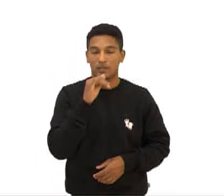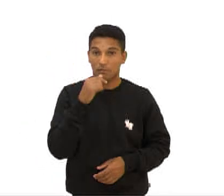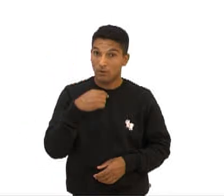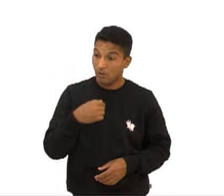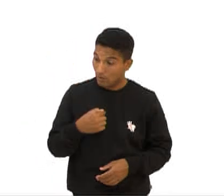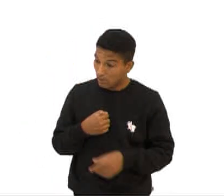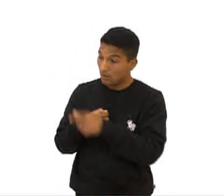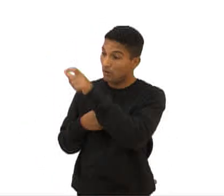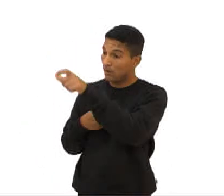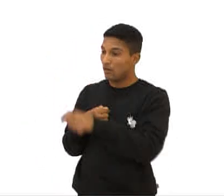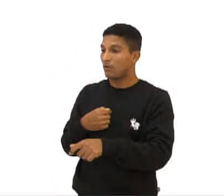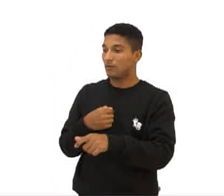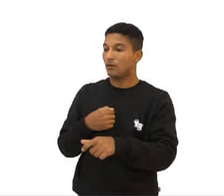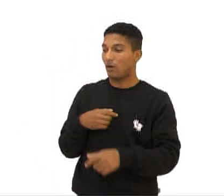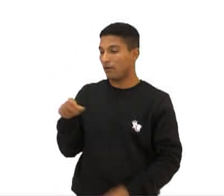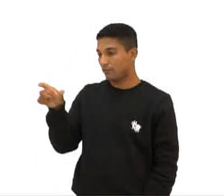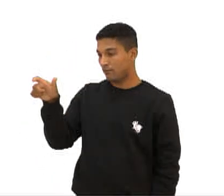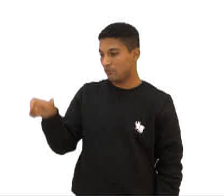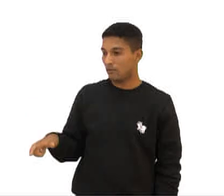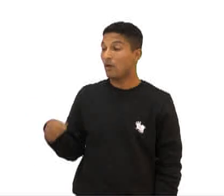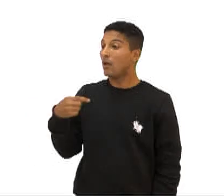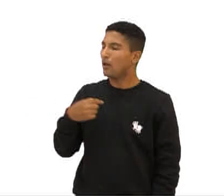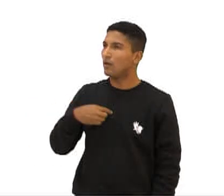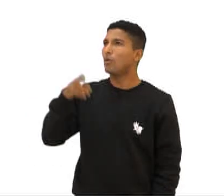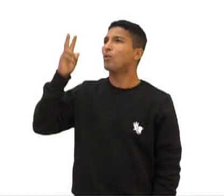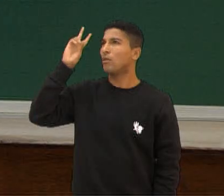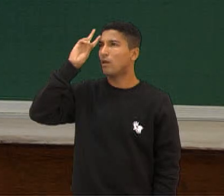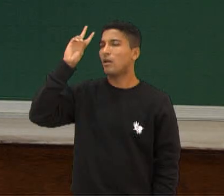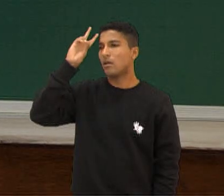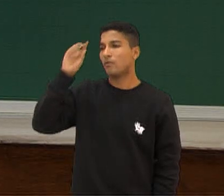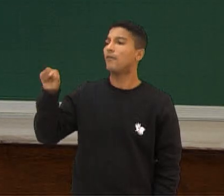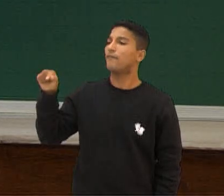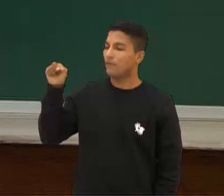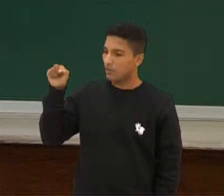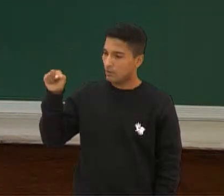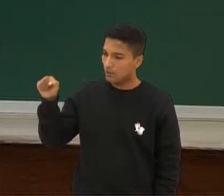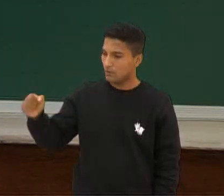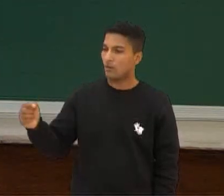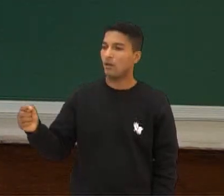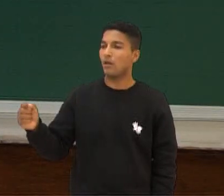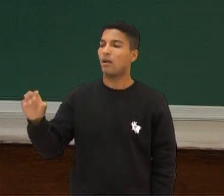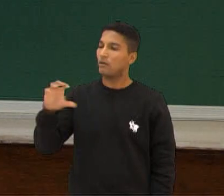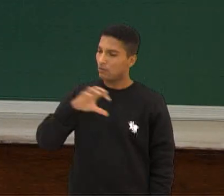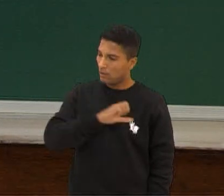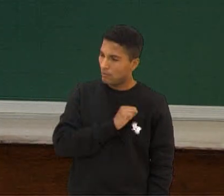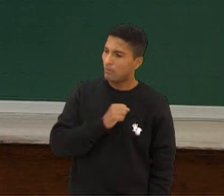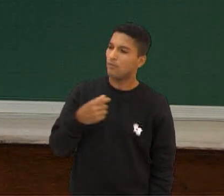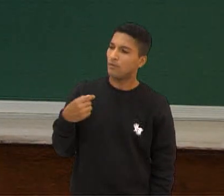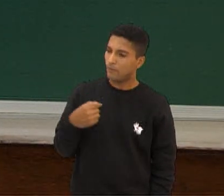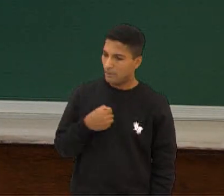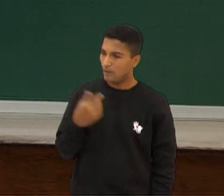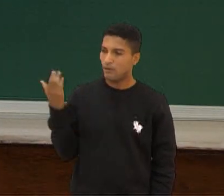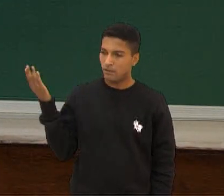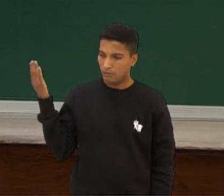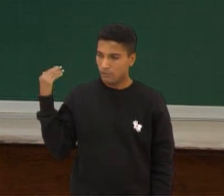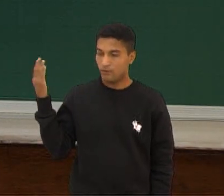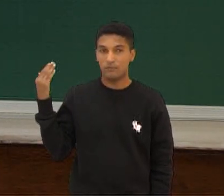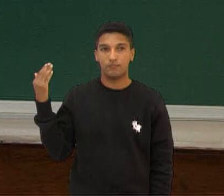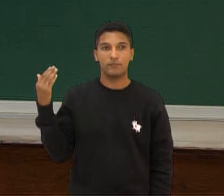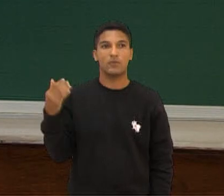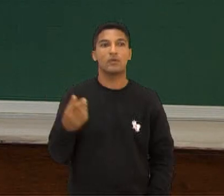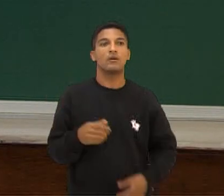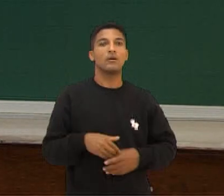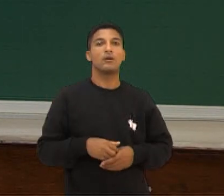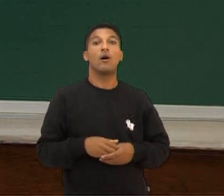me amavas. Então, olha ali o de que. Se vocês verificarem ali na subordinada objetiva